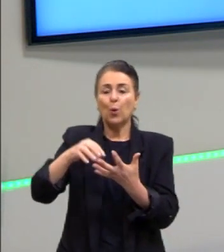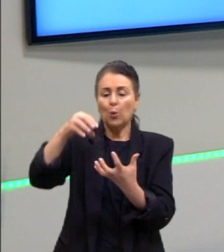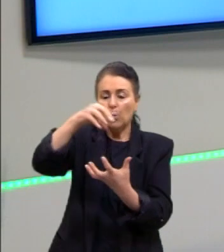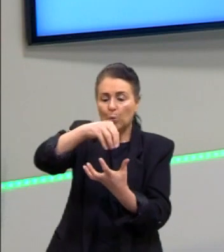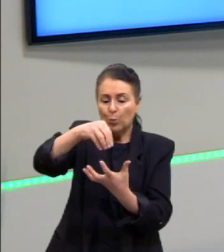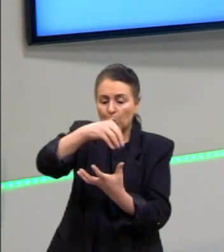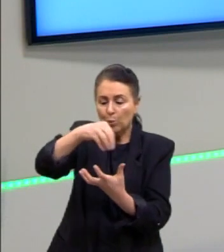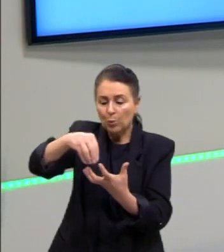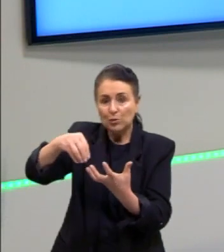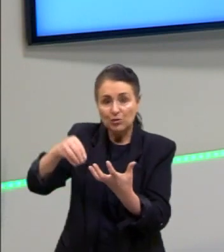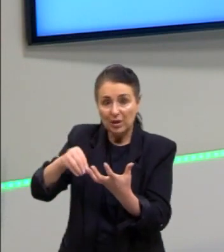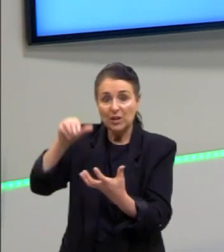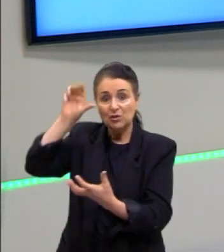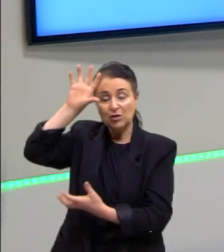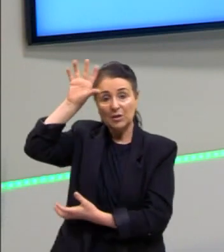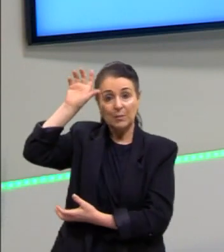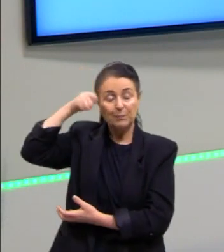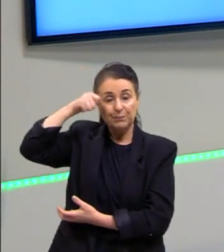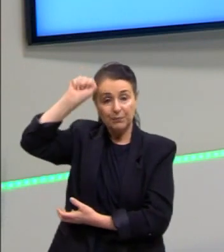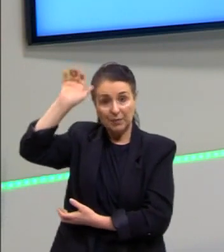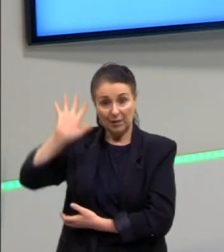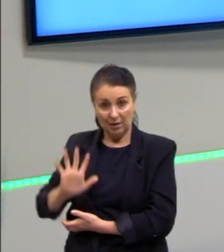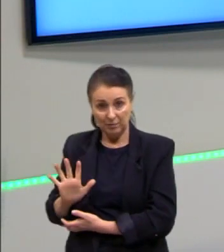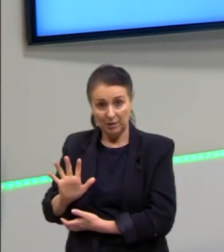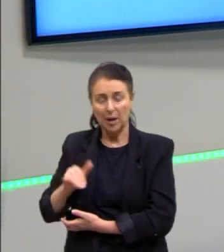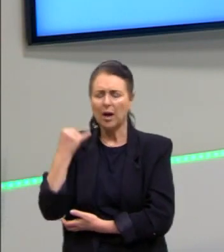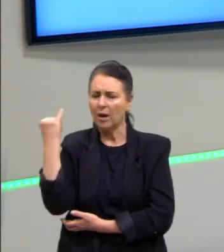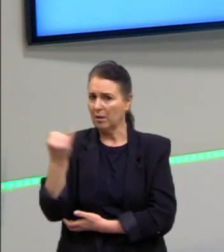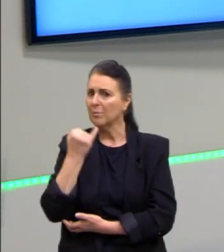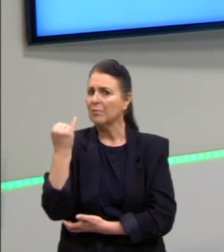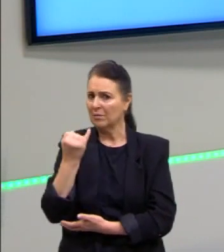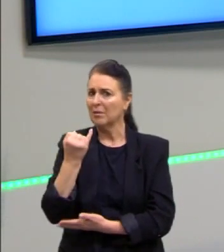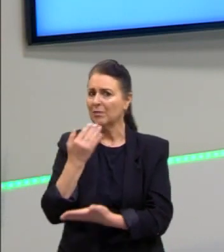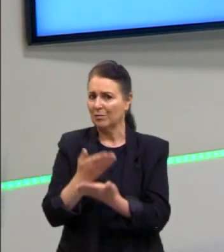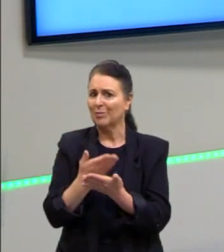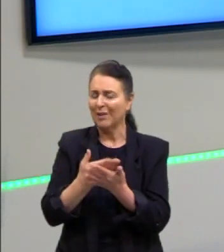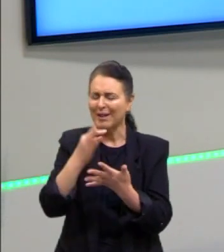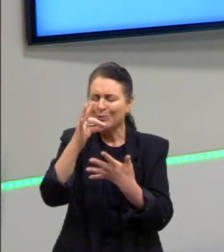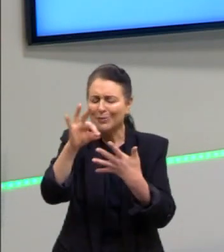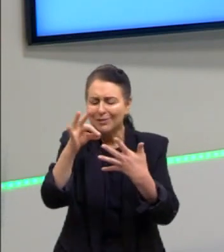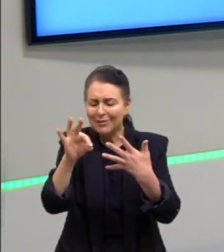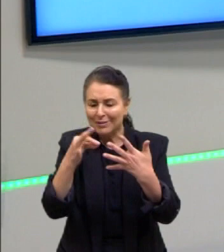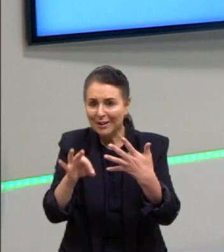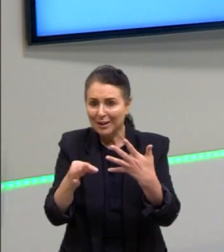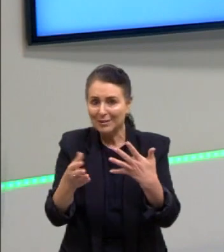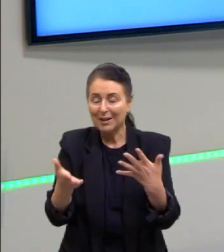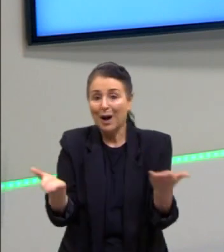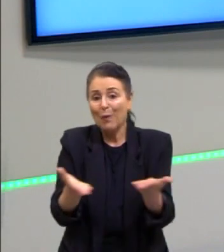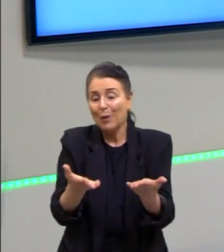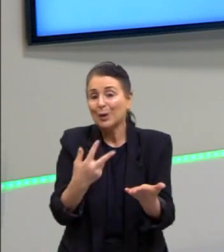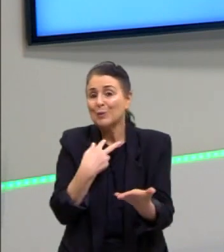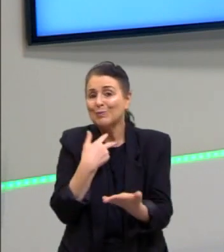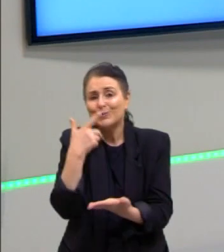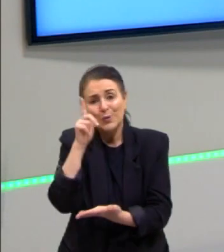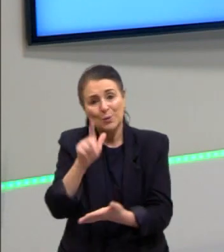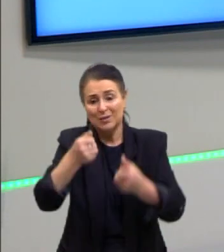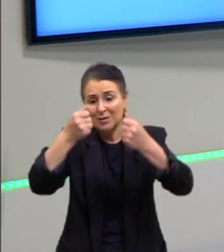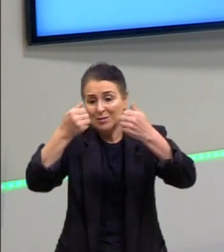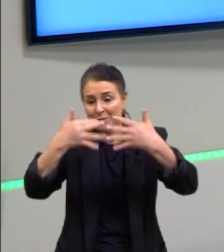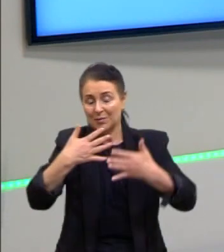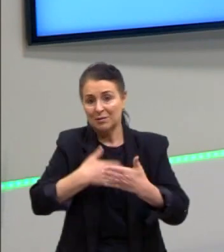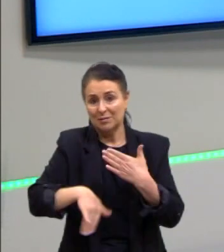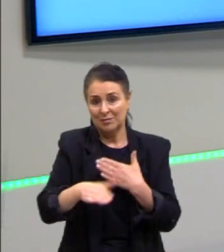outras é interessante a gente estudar um pouquinho mais os detalhes dessas revoluções né que a gente não tem tempo para esmiuçar aqui e agora